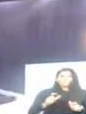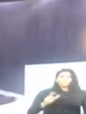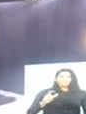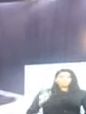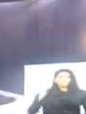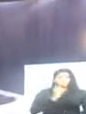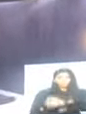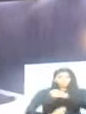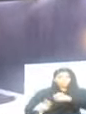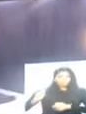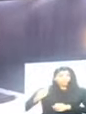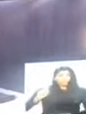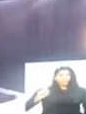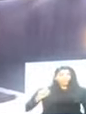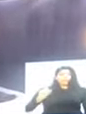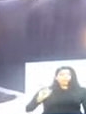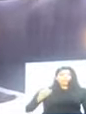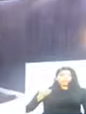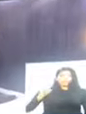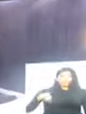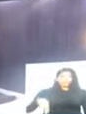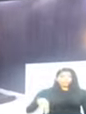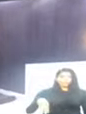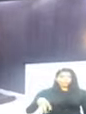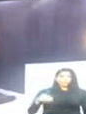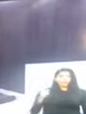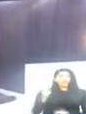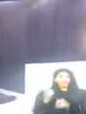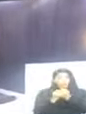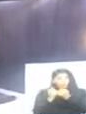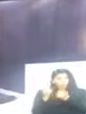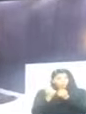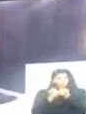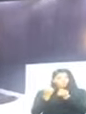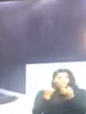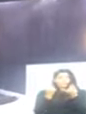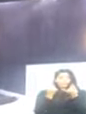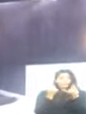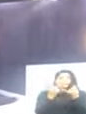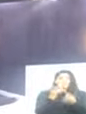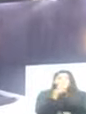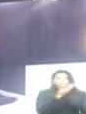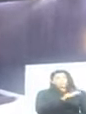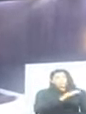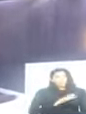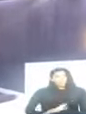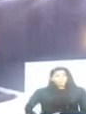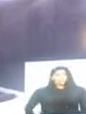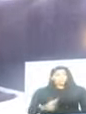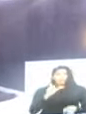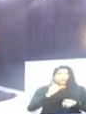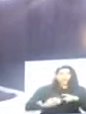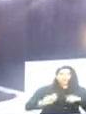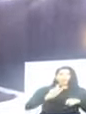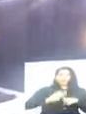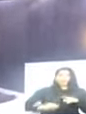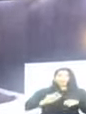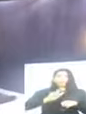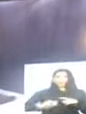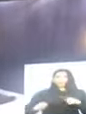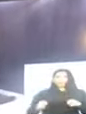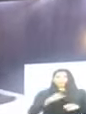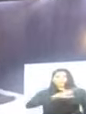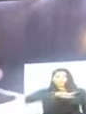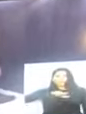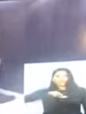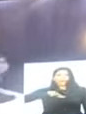que permitirá economizar o dinheiro público do povo de Aquiraz, com aluguéis em vários prédios